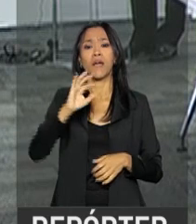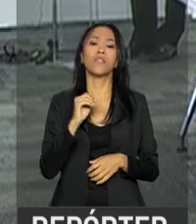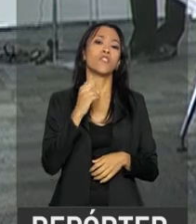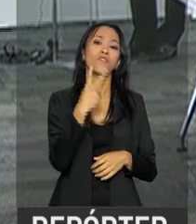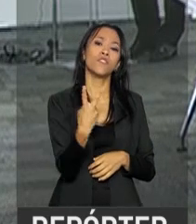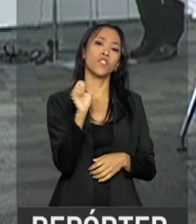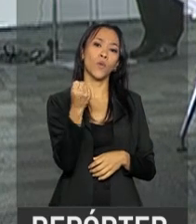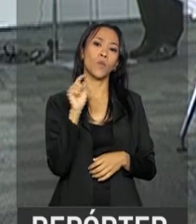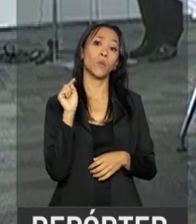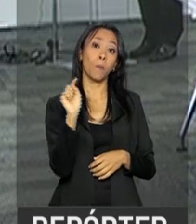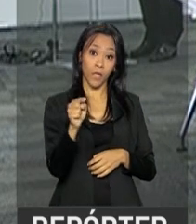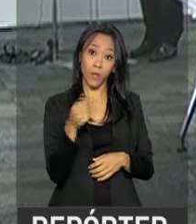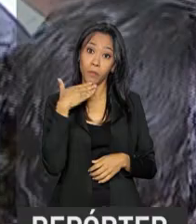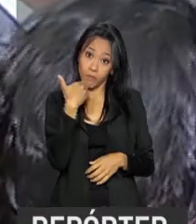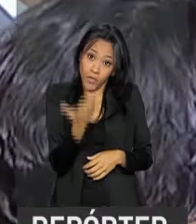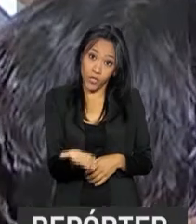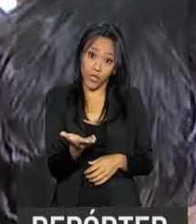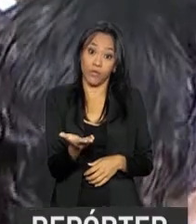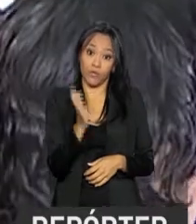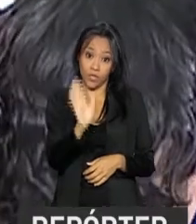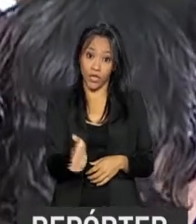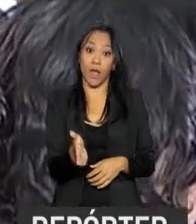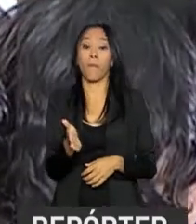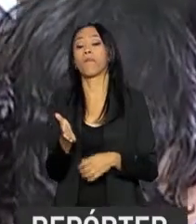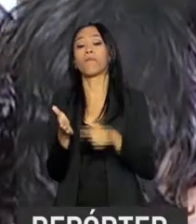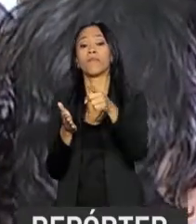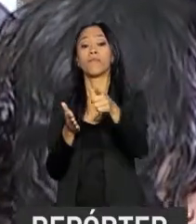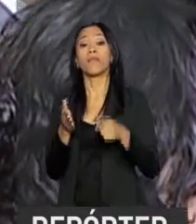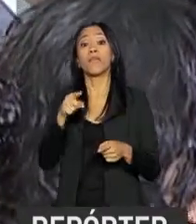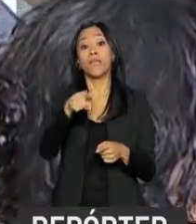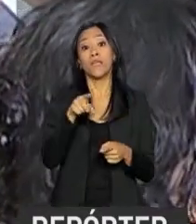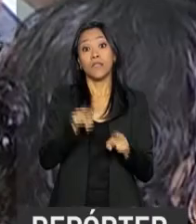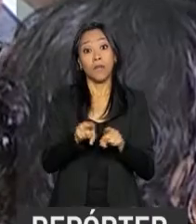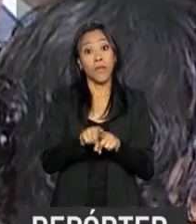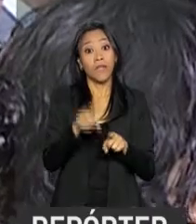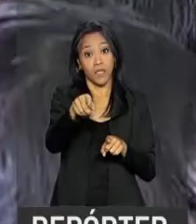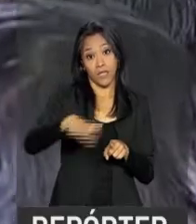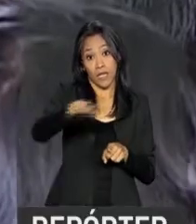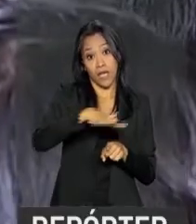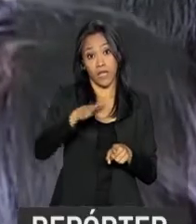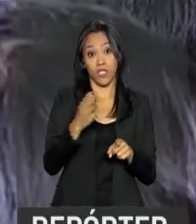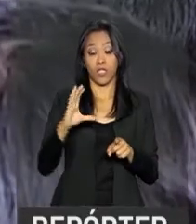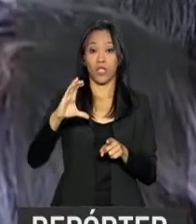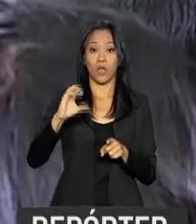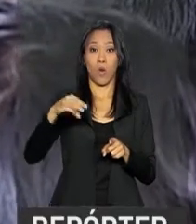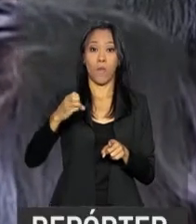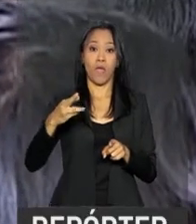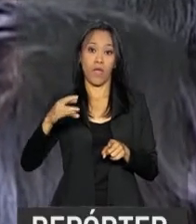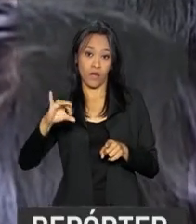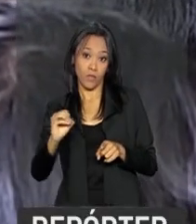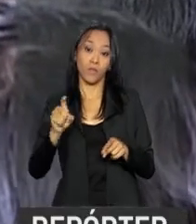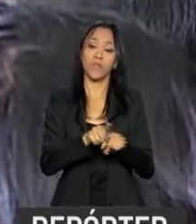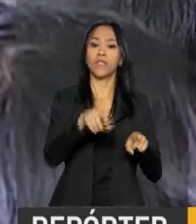mil solicitações de financiamento a maioria no setor de comércio e serviços o retorno do crédito e